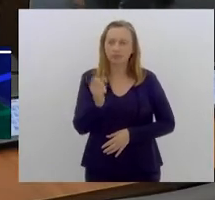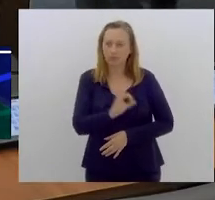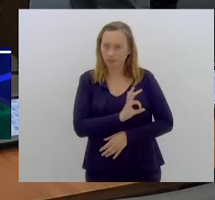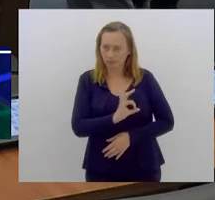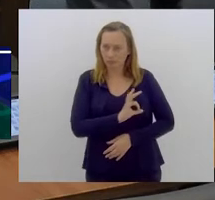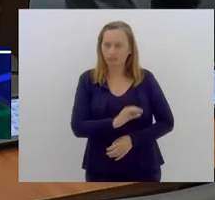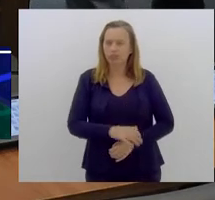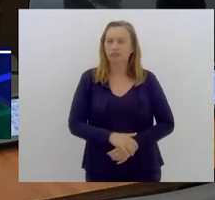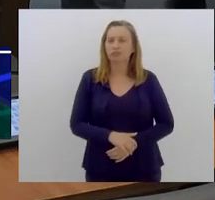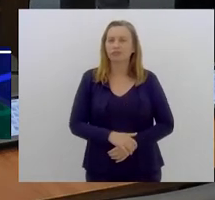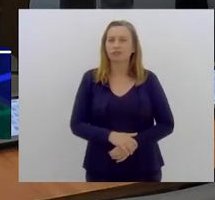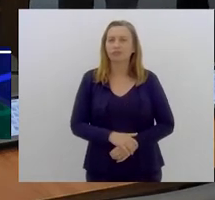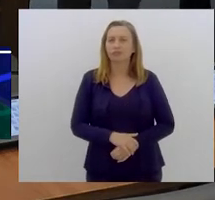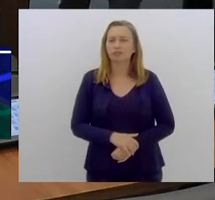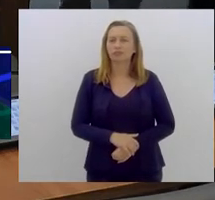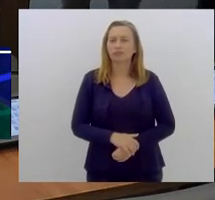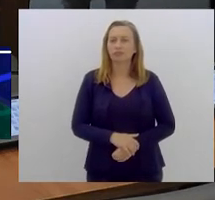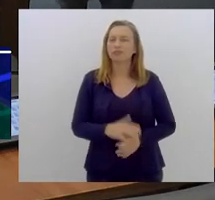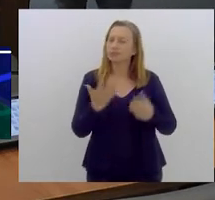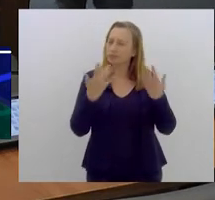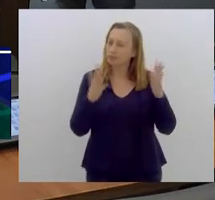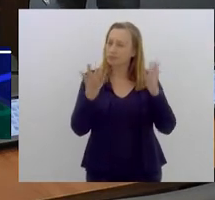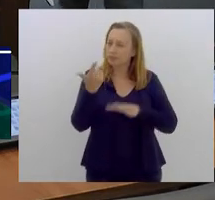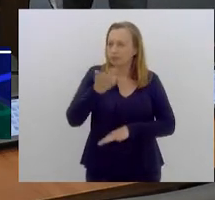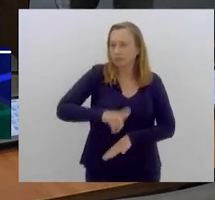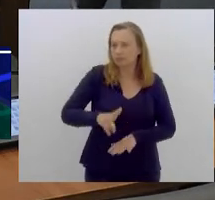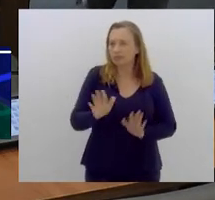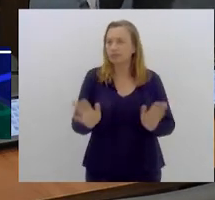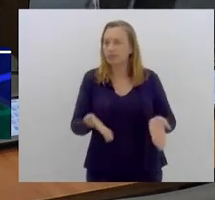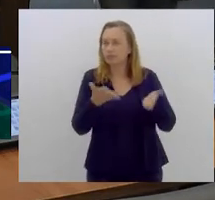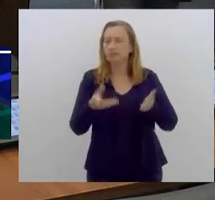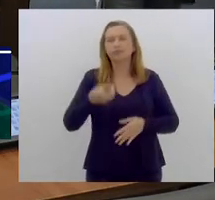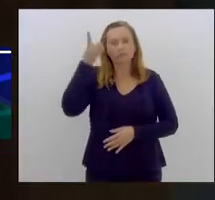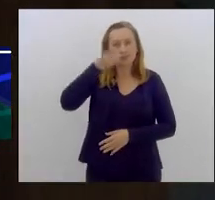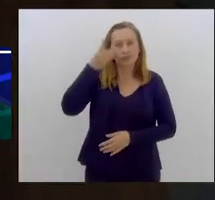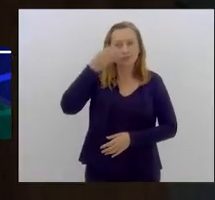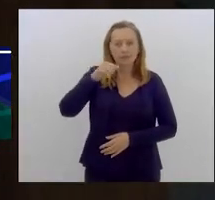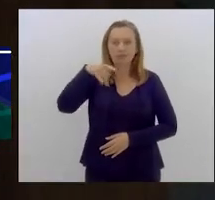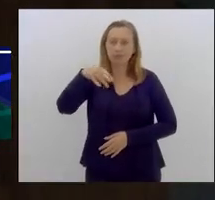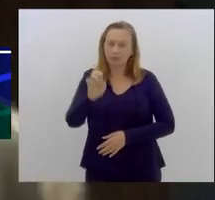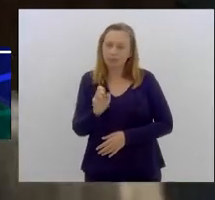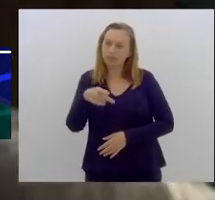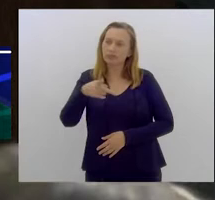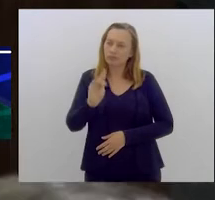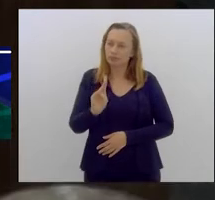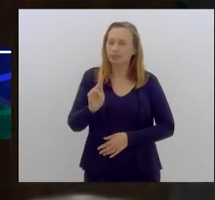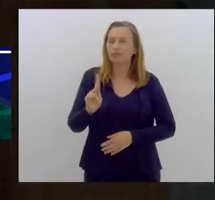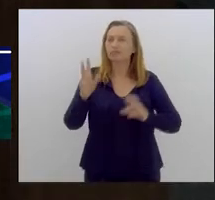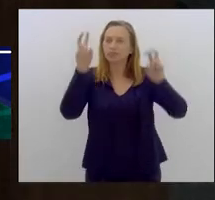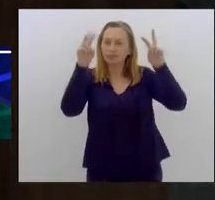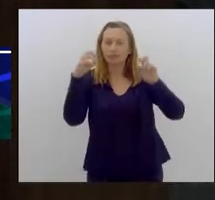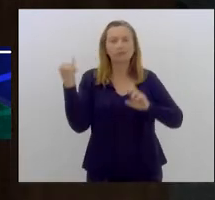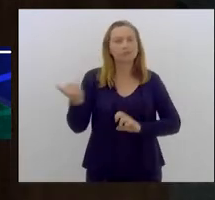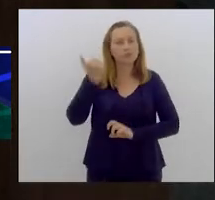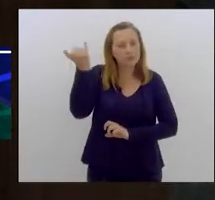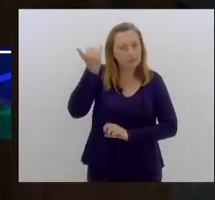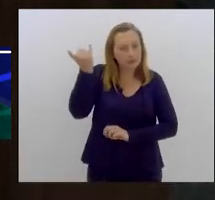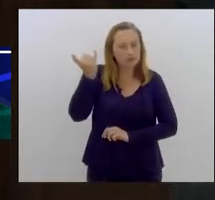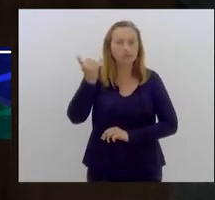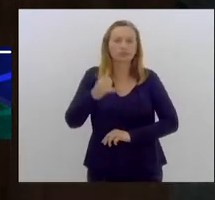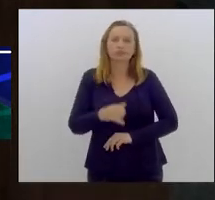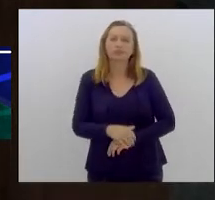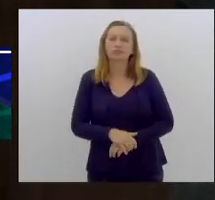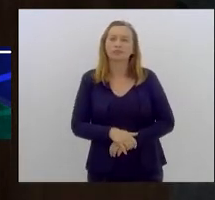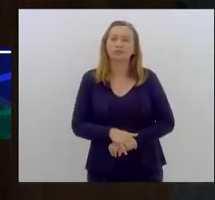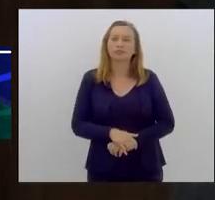Rocha. Elogiando mais uma vez a iniciativa do deputado Alexandre Knoploch, nesse tema que é tão importante, que trata